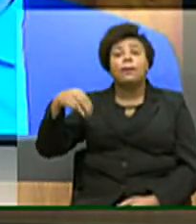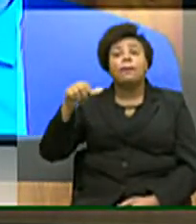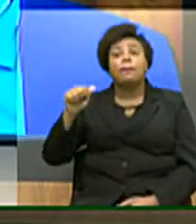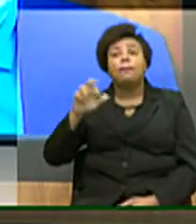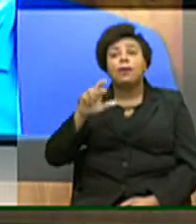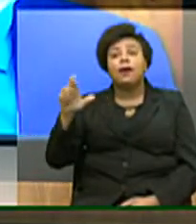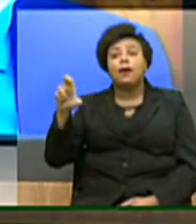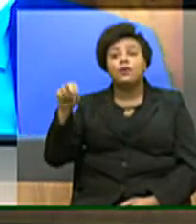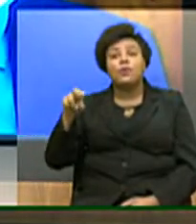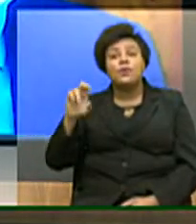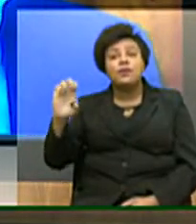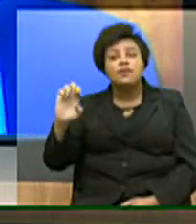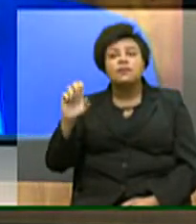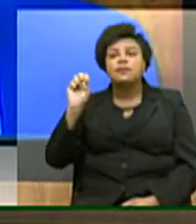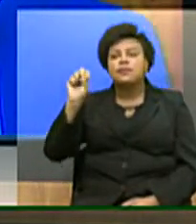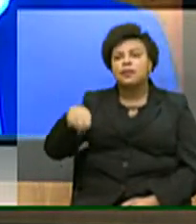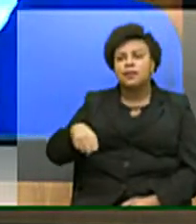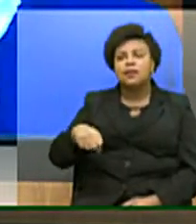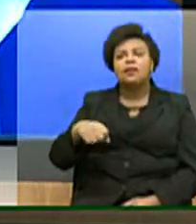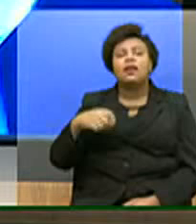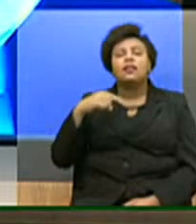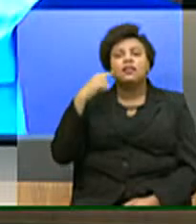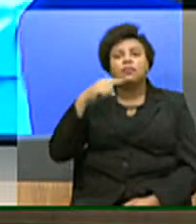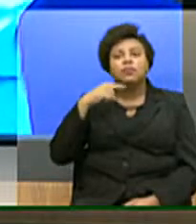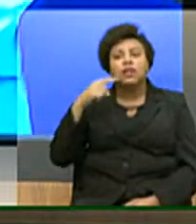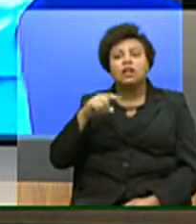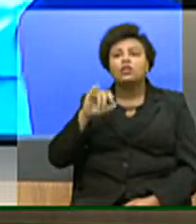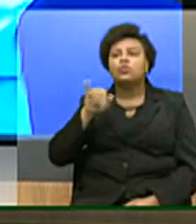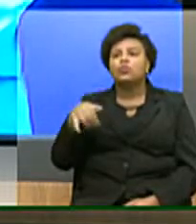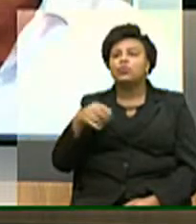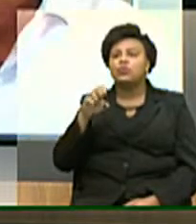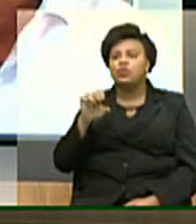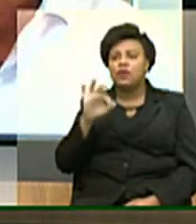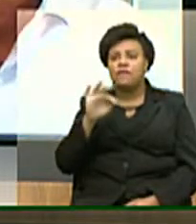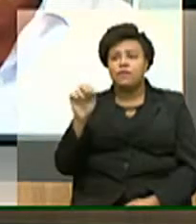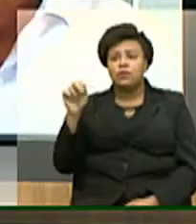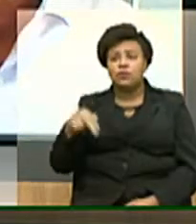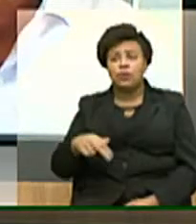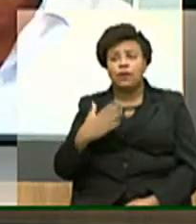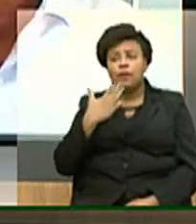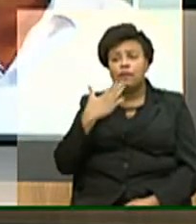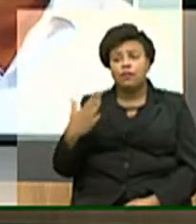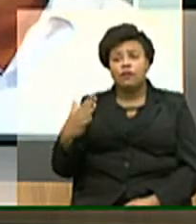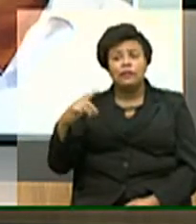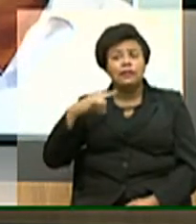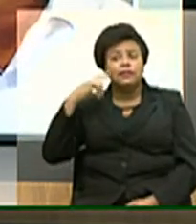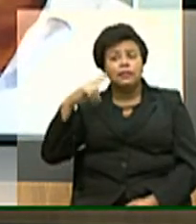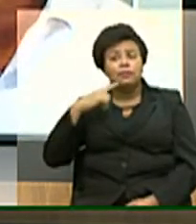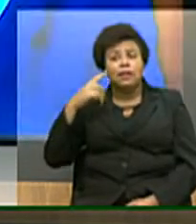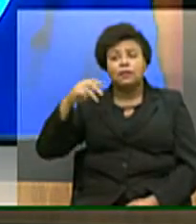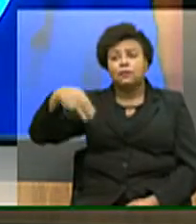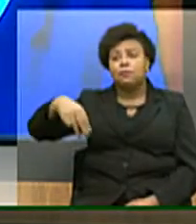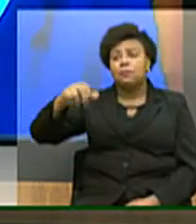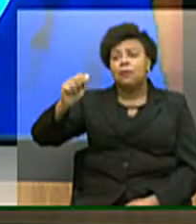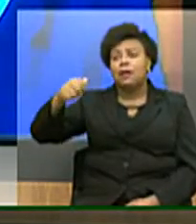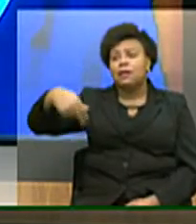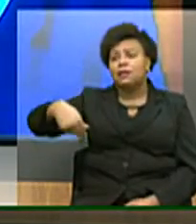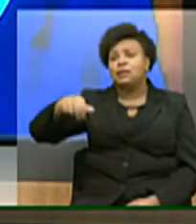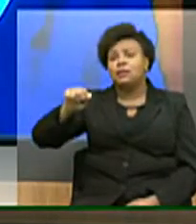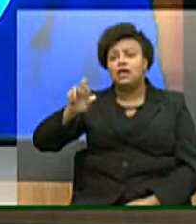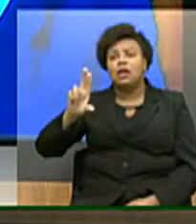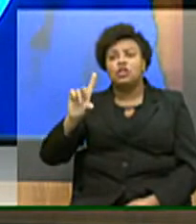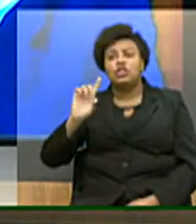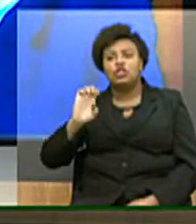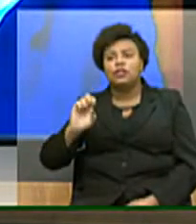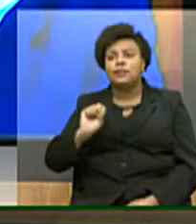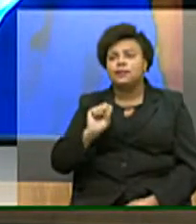Sim, presidente. Deputado Jefferson Fernandes. Meu voto é favorável. Deputado Luiz Fernando Mainardi.